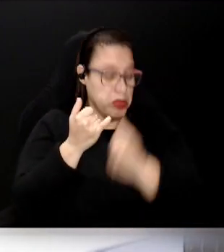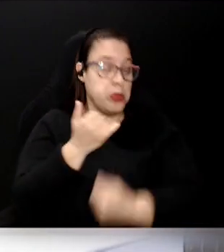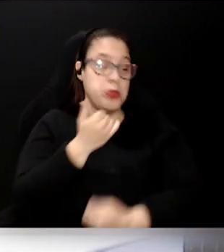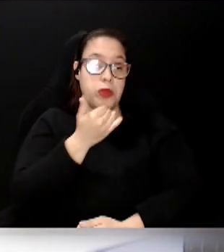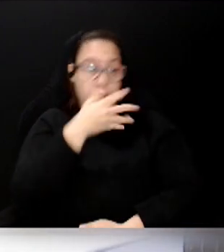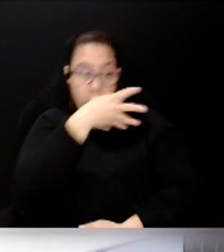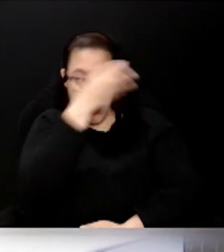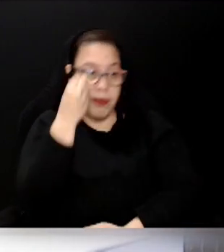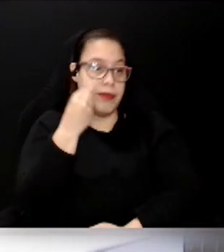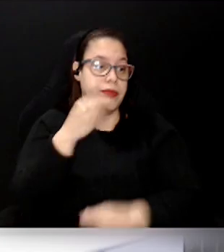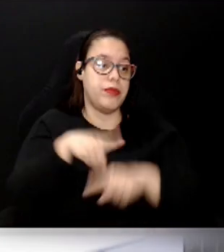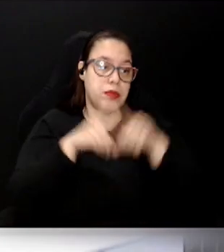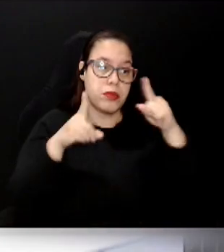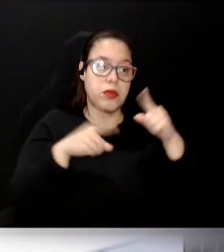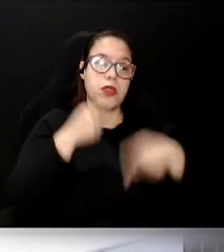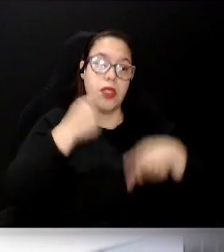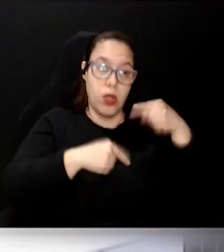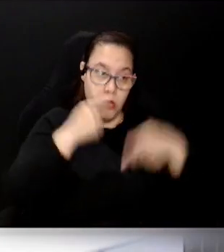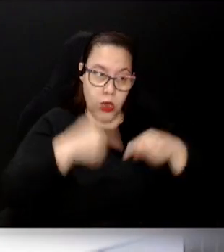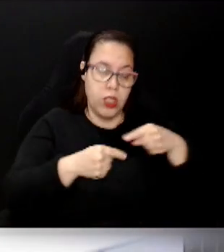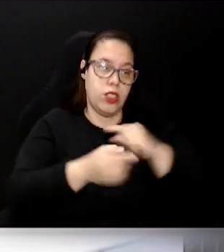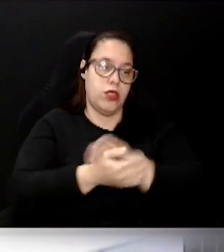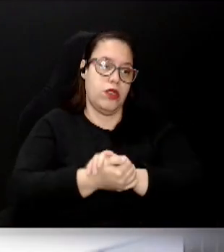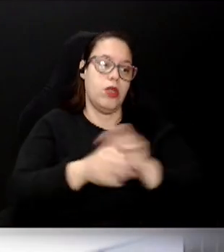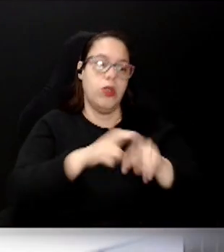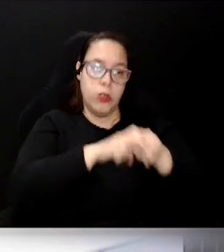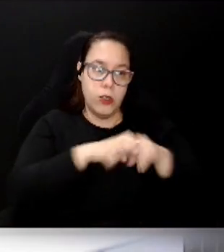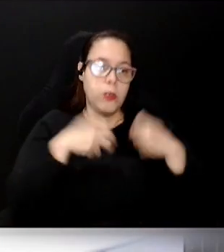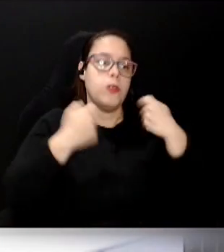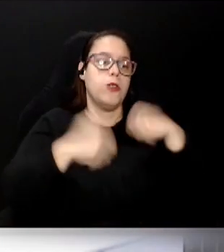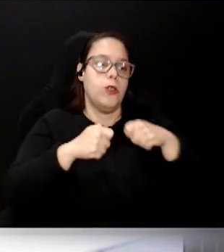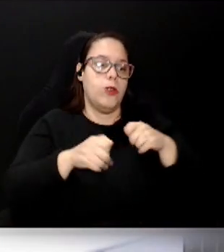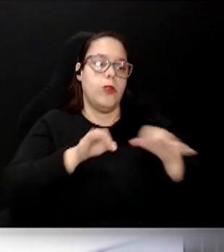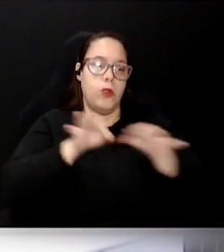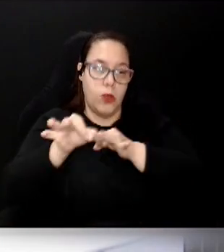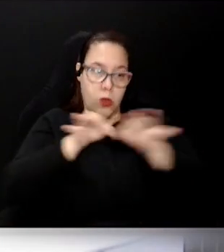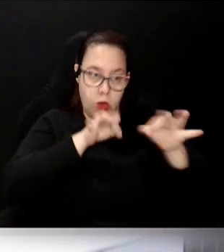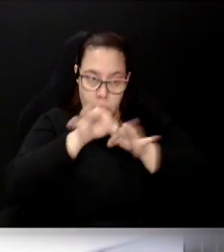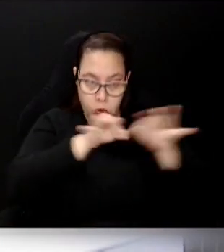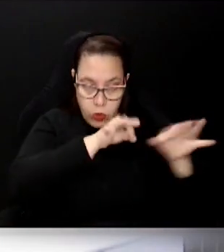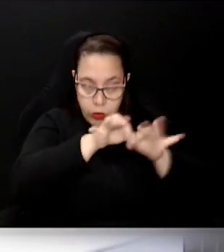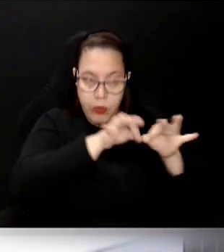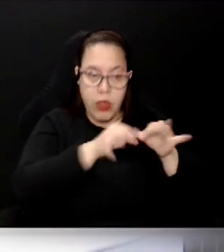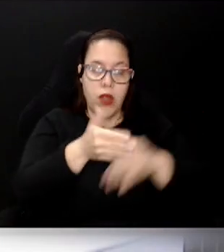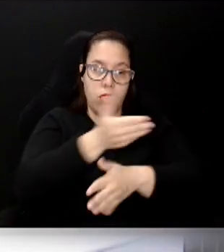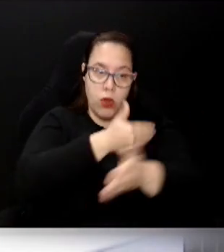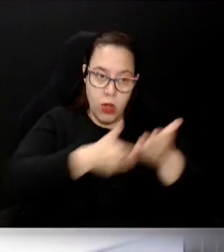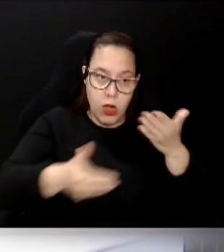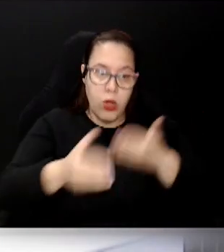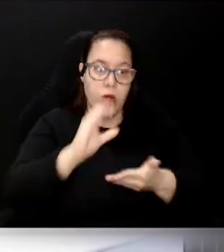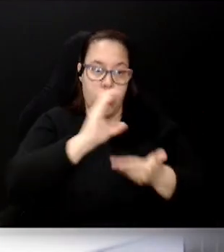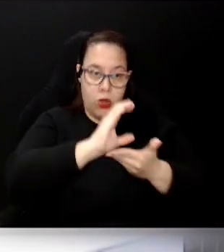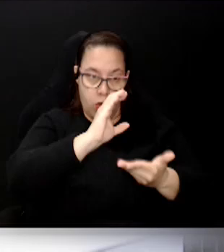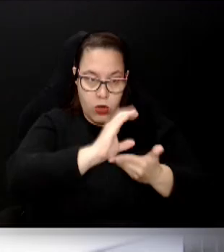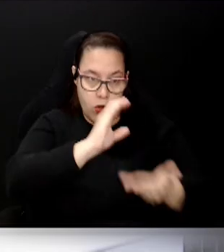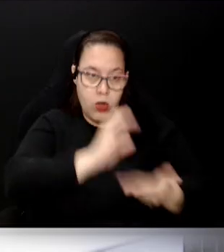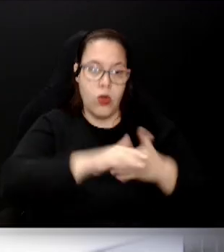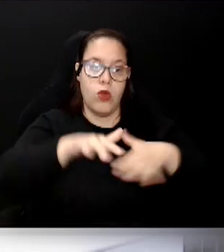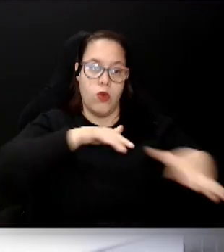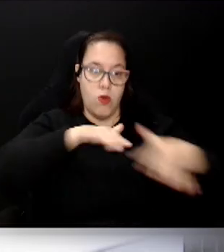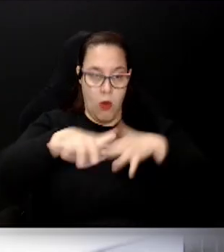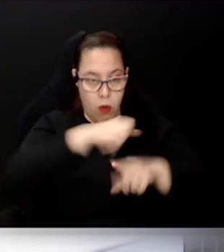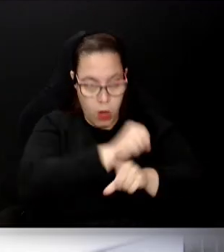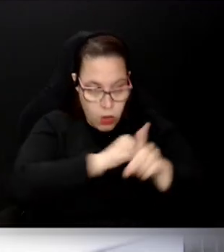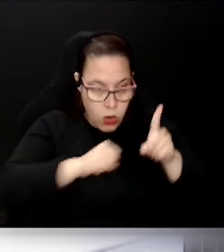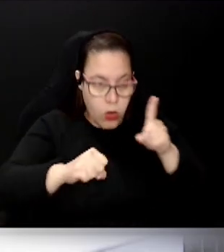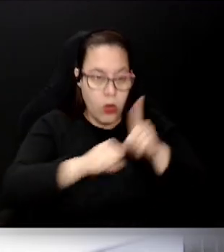questão política. E por isso que a gente precisa de organização, de participação nos conselhos, de movimentos sociais, de